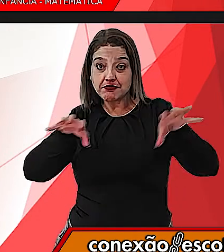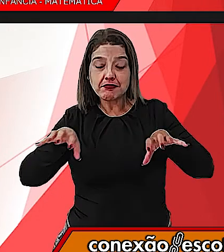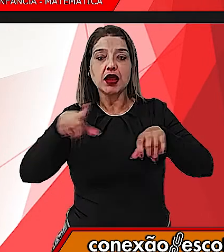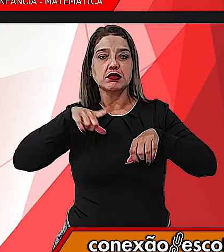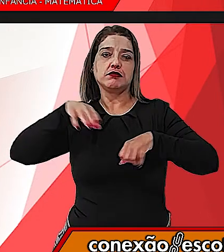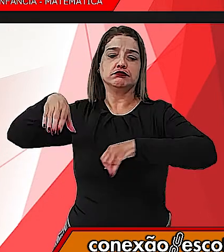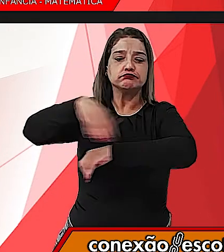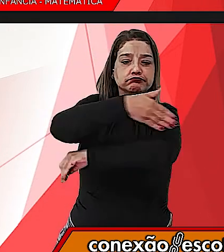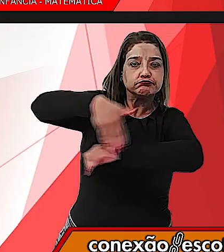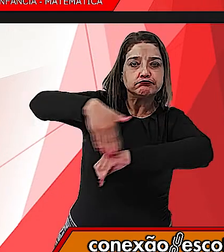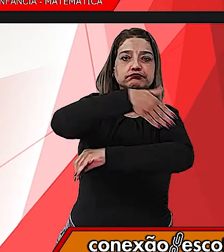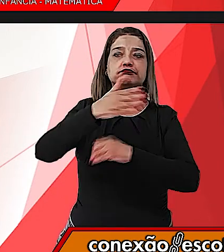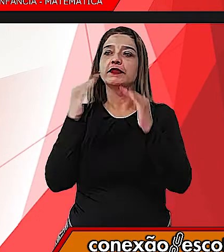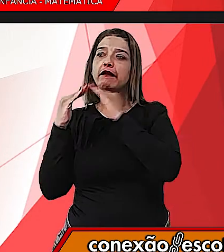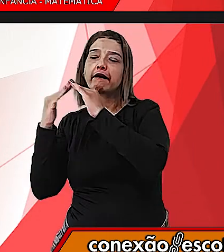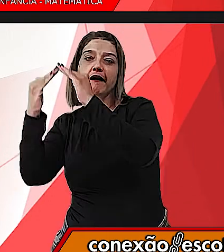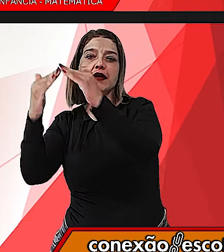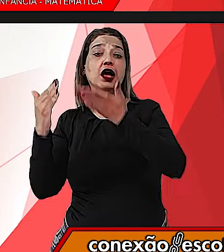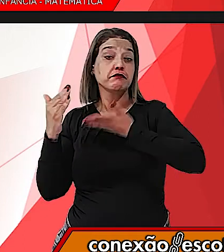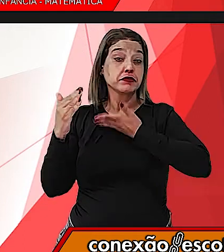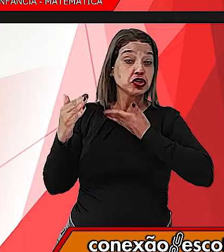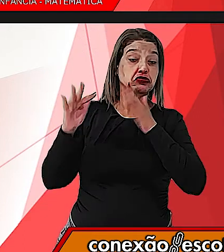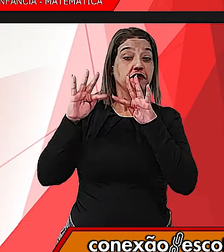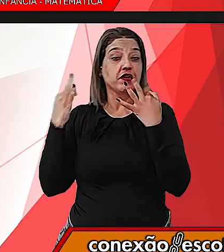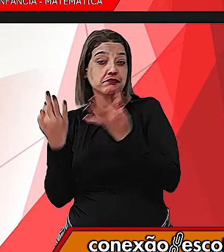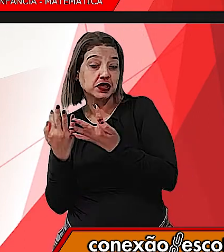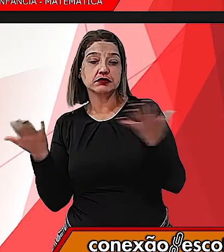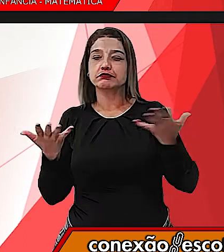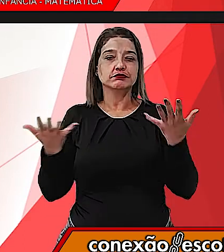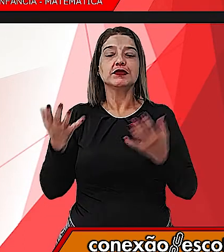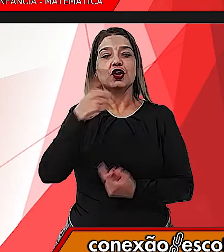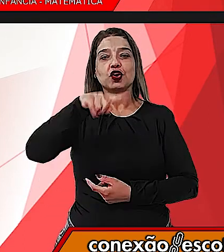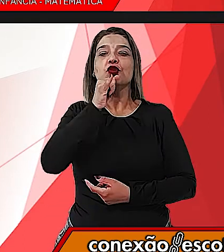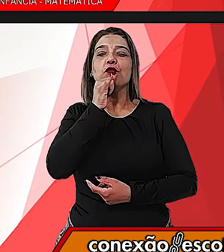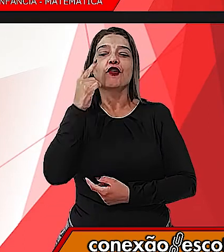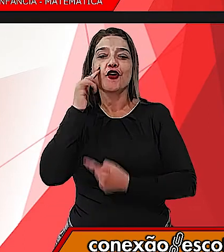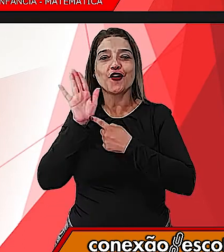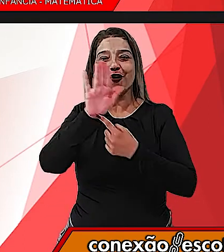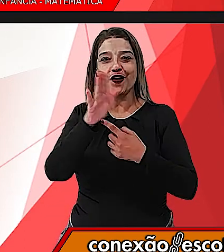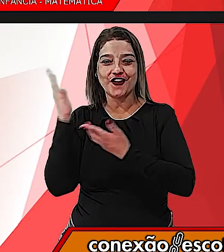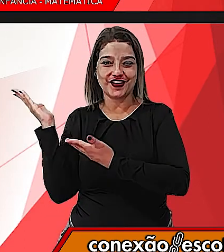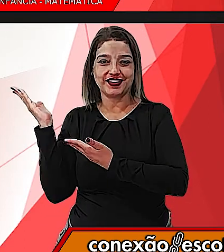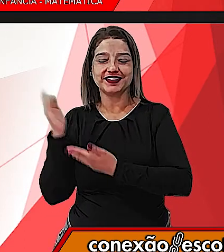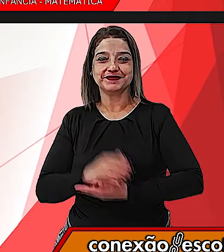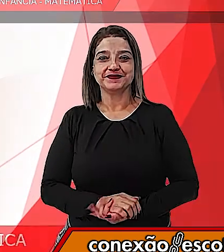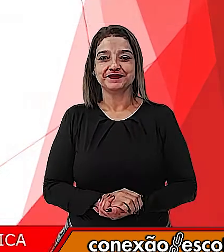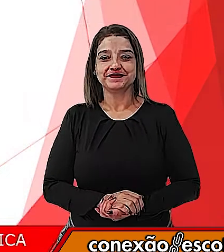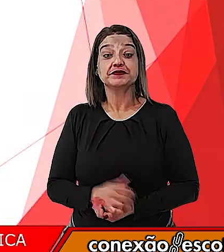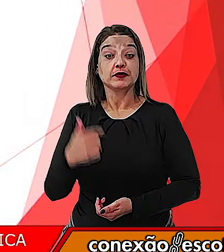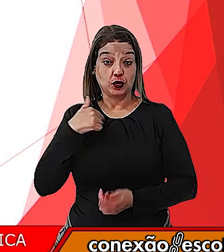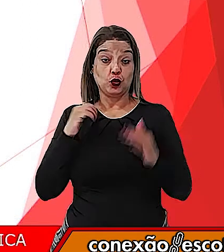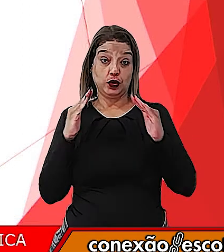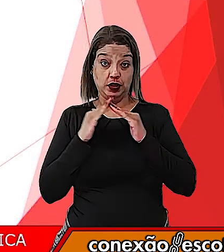de trânsito, casas de amigos e parentes, enfim. Vou mostrar para vocês um exemplo. Olha aqui,